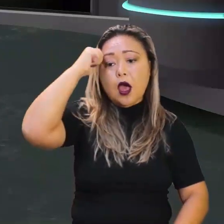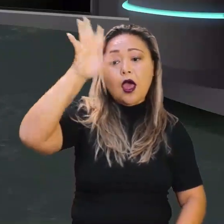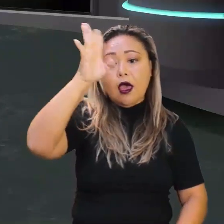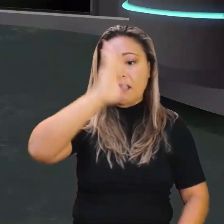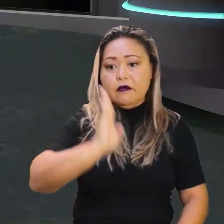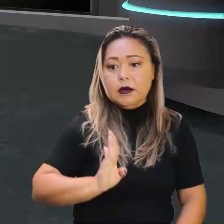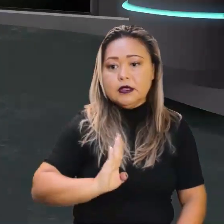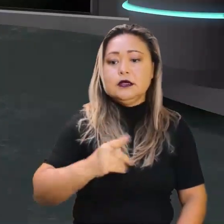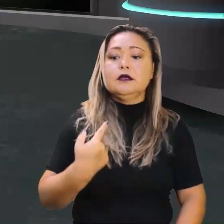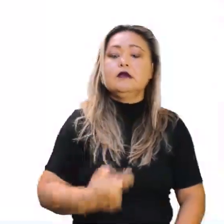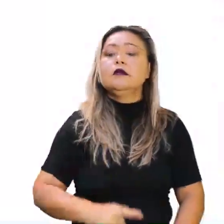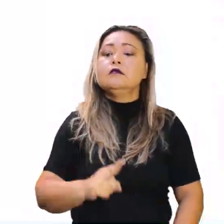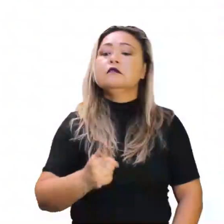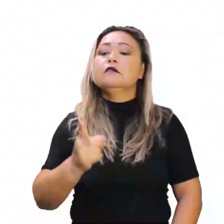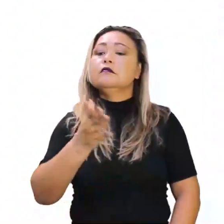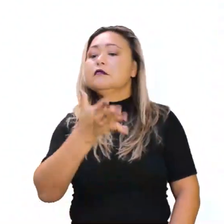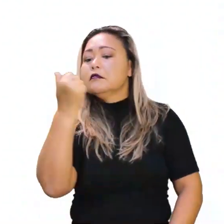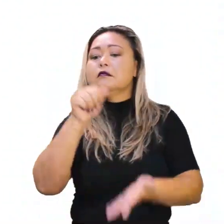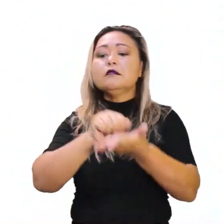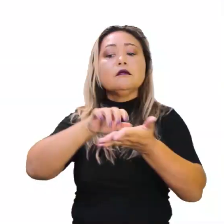Então, vamos lá para a nossa atividade?